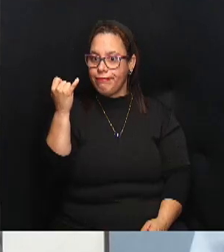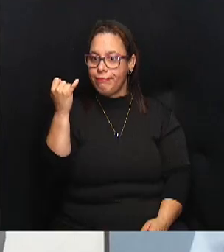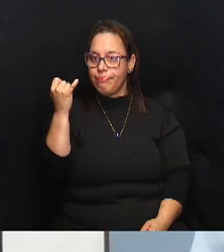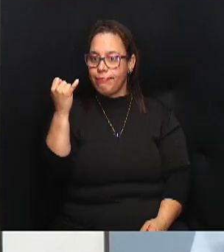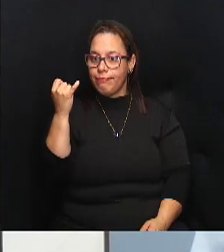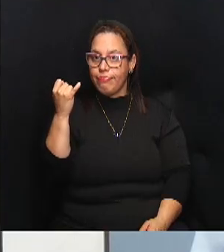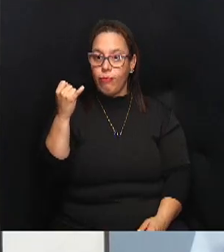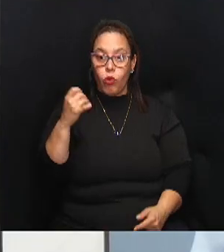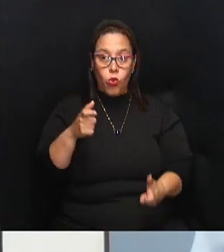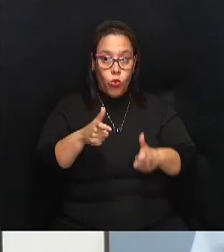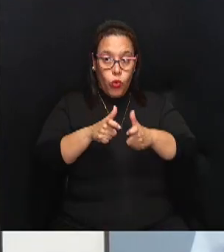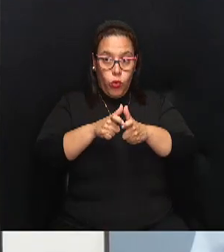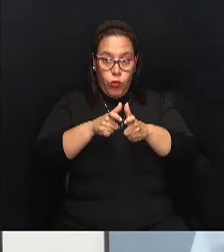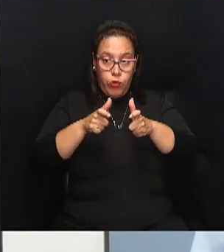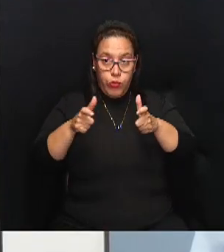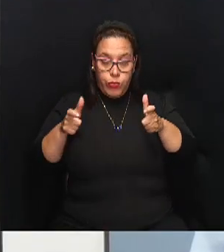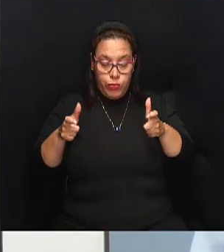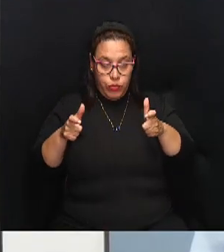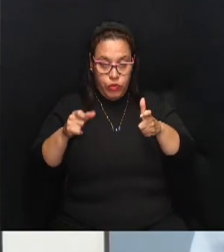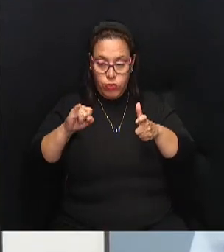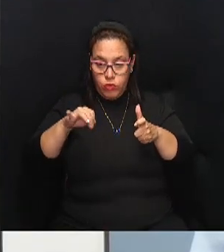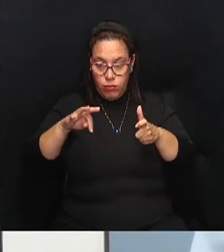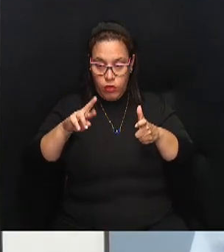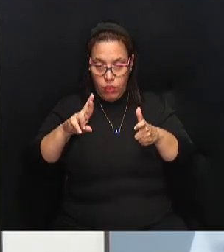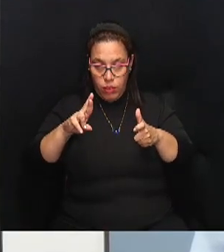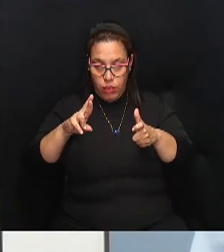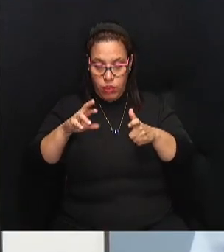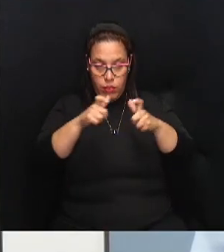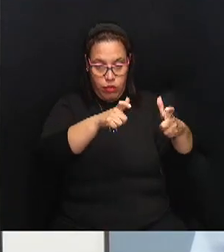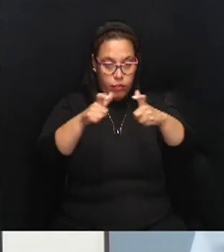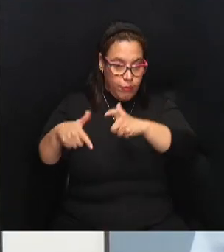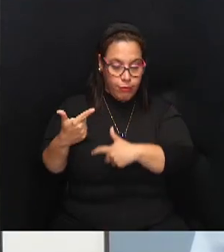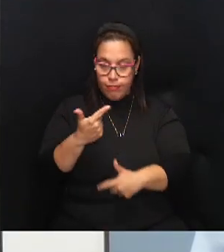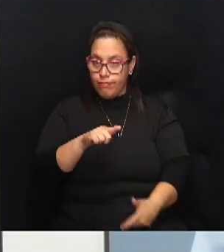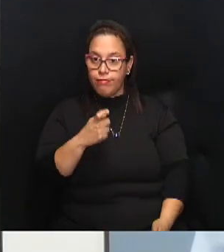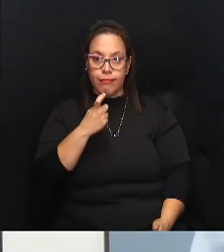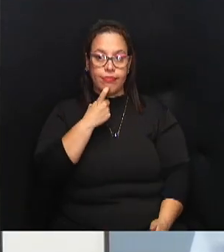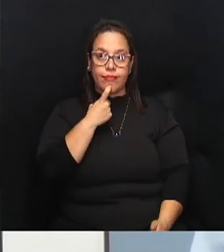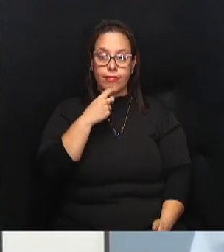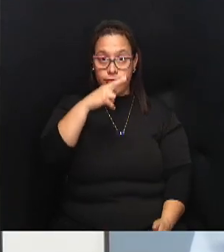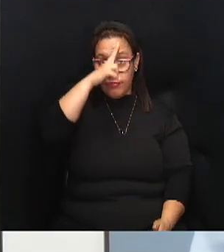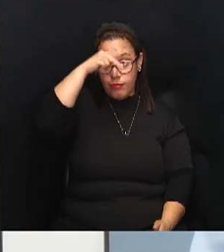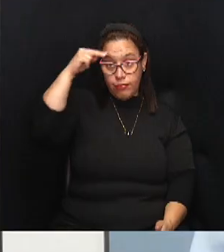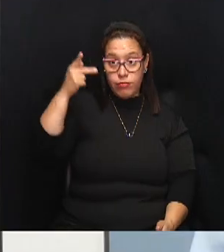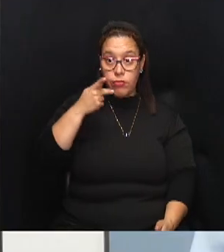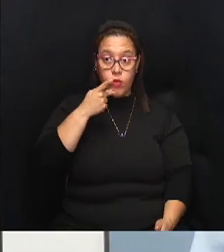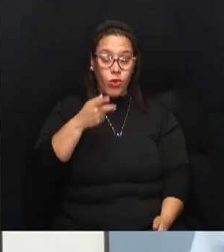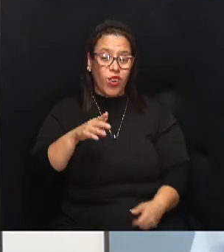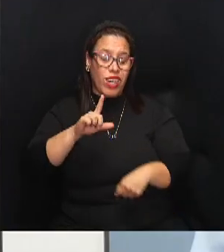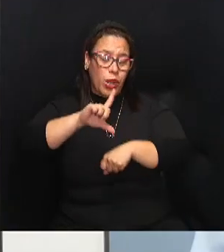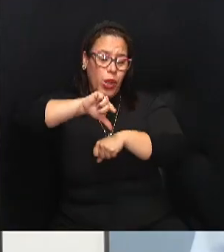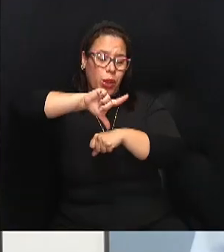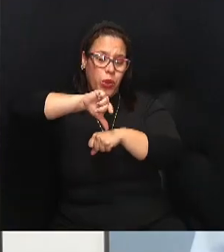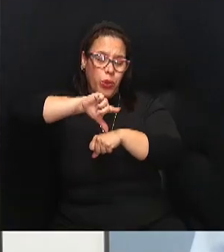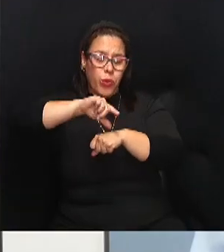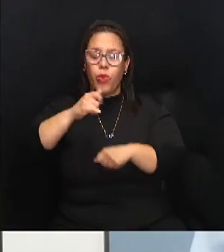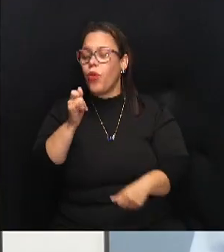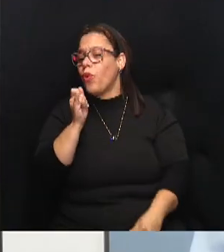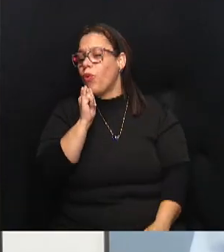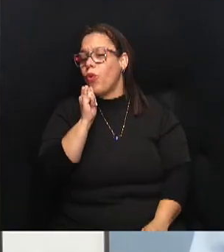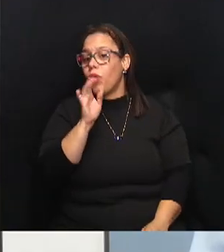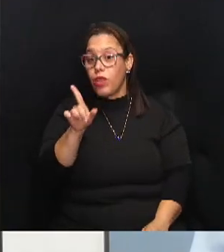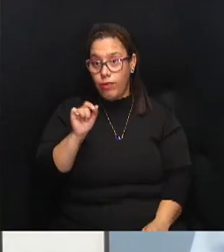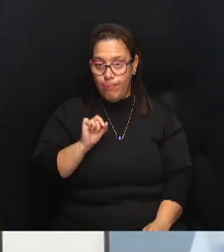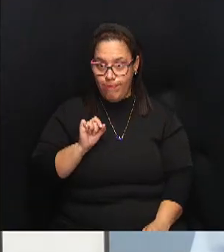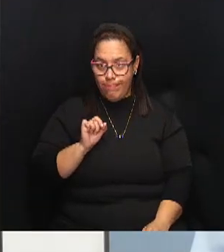Esse núcleo, né, intersetorial que não existe na cidade de Campinas, que o Nick falou que a gente está muito atrasado. Vou dar um exemplo prático.